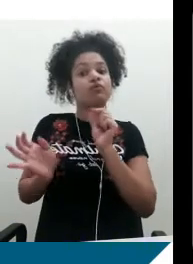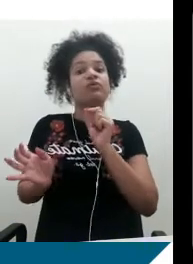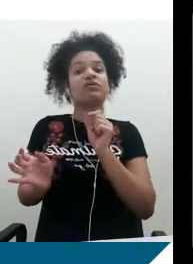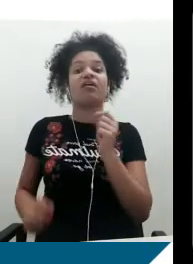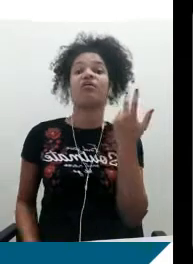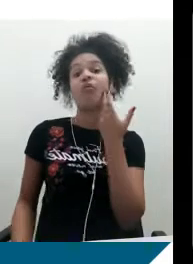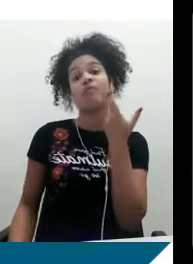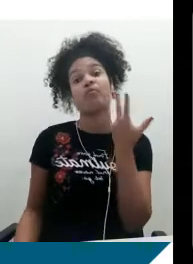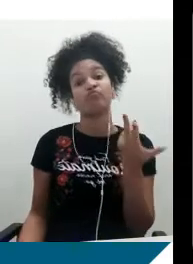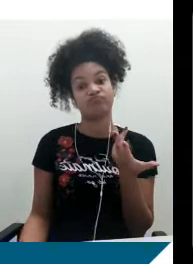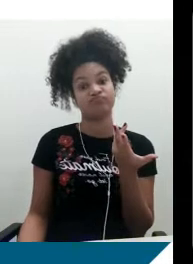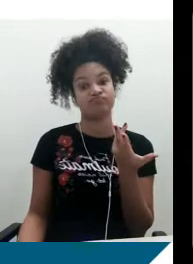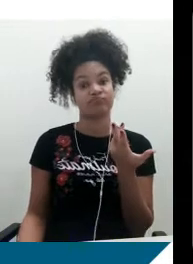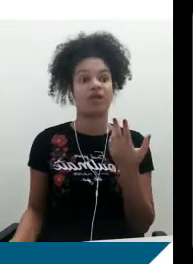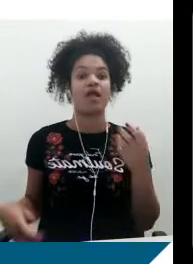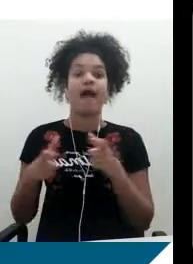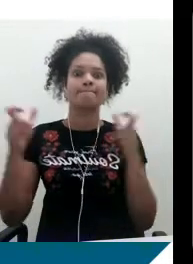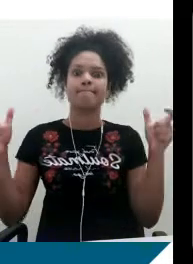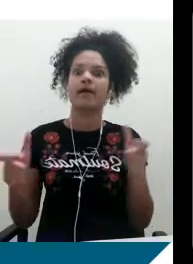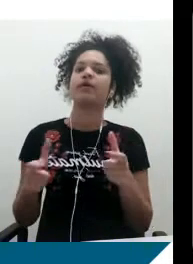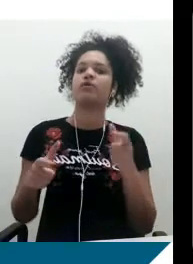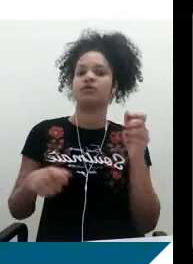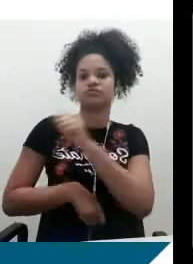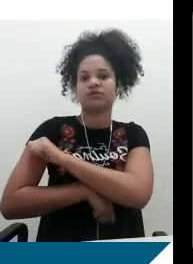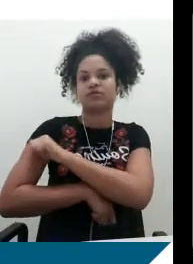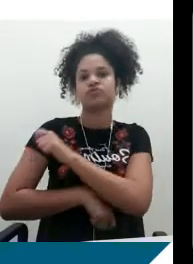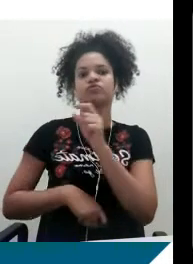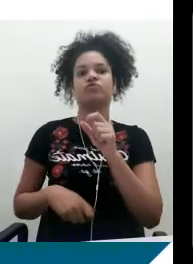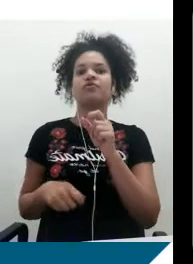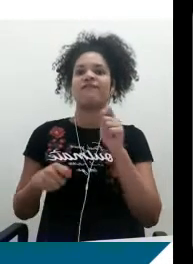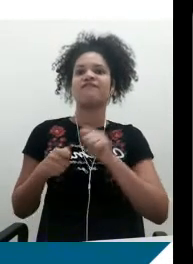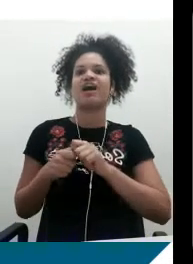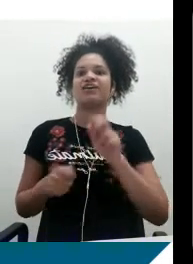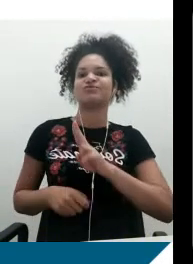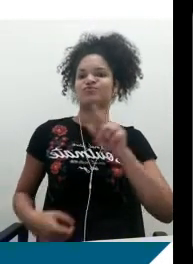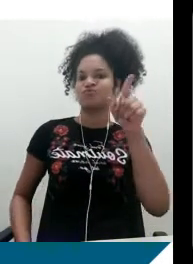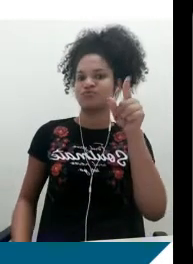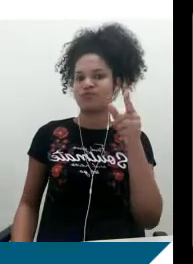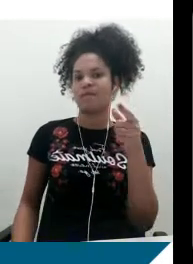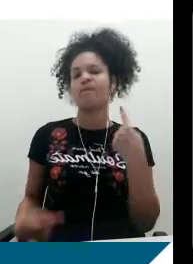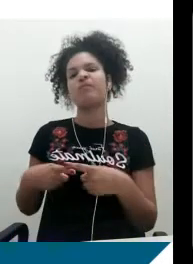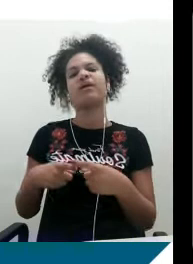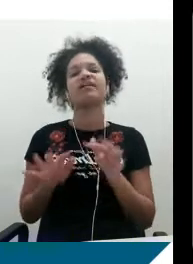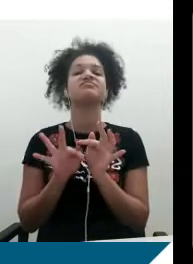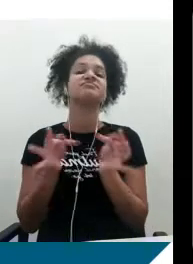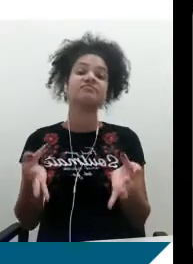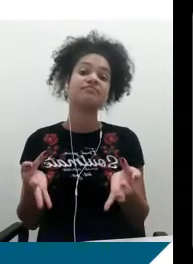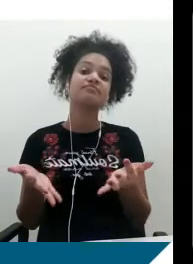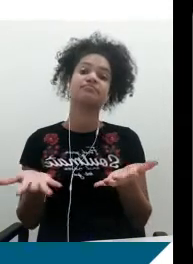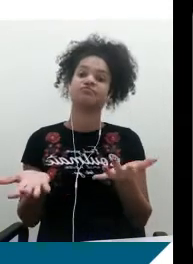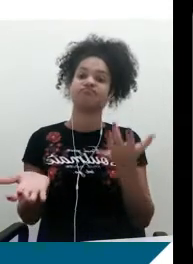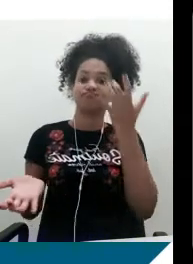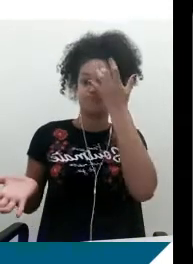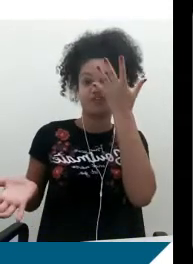é que ele é muito comum. Os alunos, às vezes, têm dificuldades e optam por fazer esse panorama por compreenderem que ele